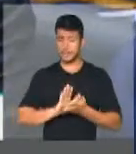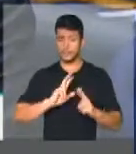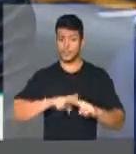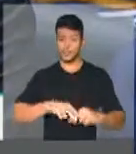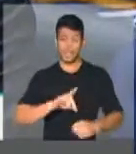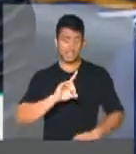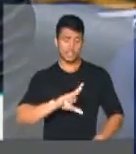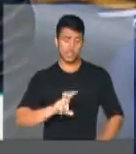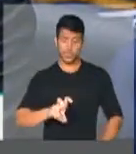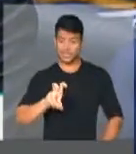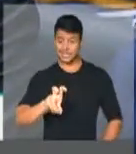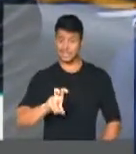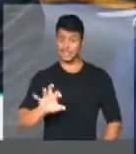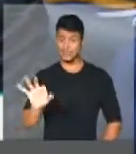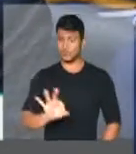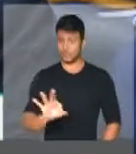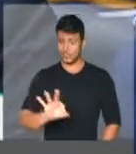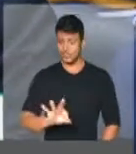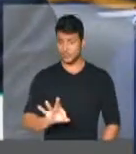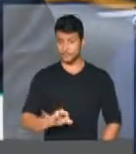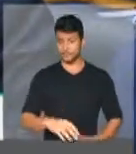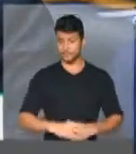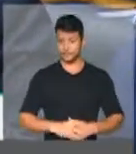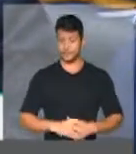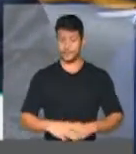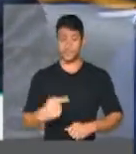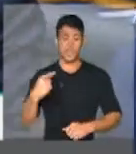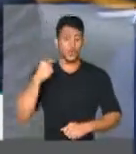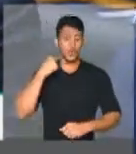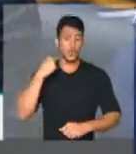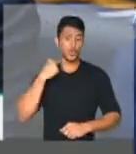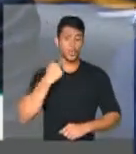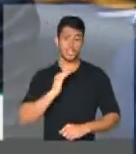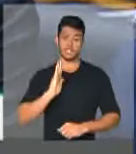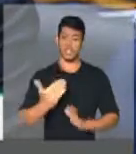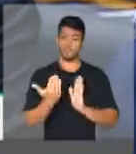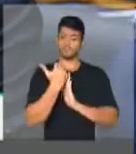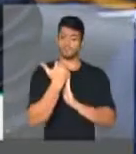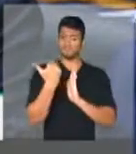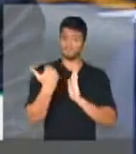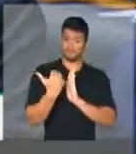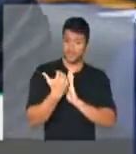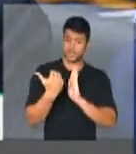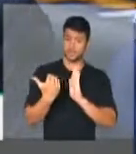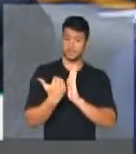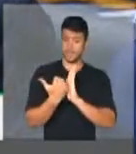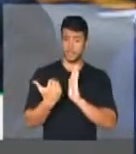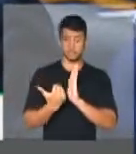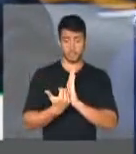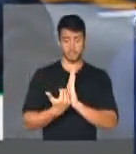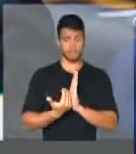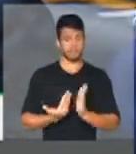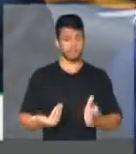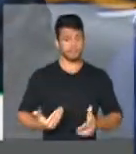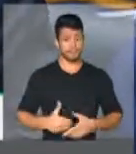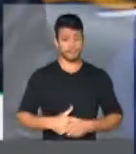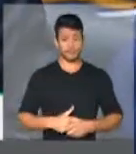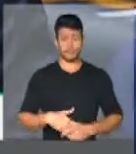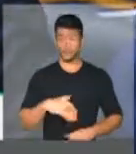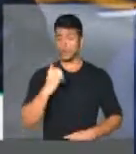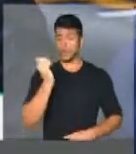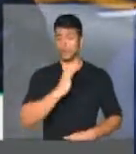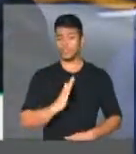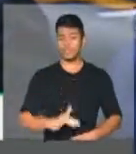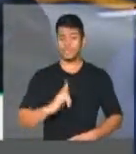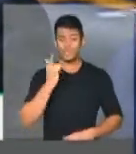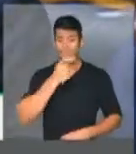de 5% do recurso. As loterias estão diminuindo por conta da recessão. O Brasil